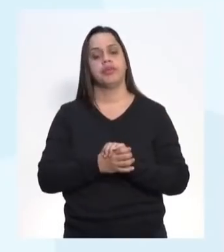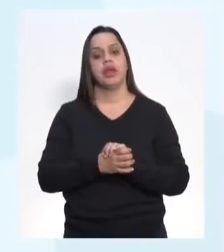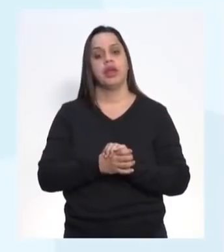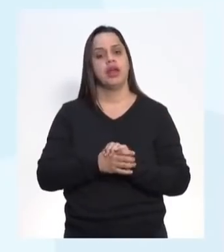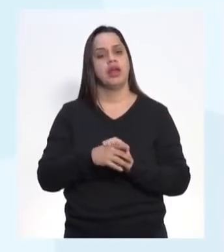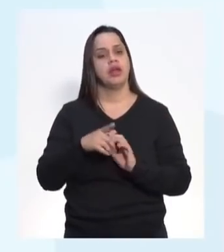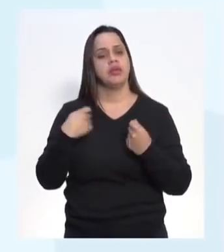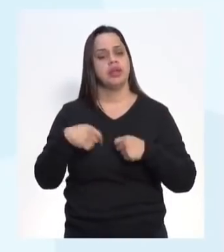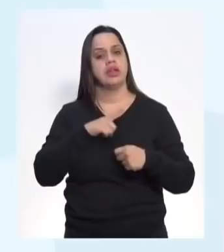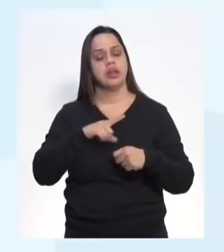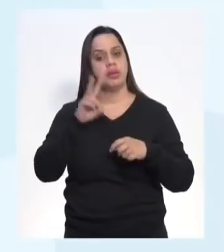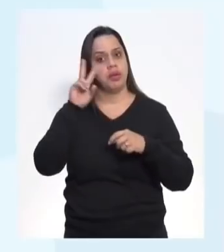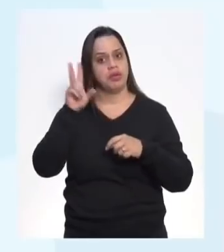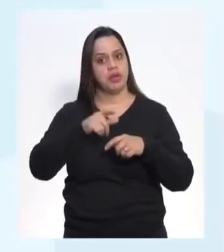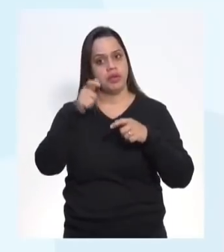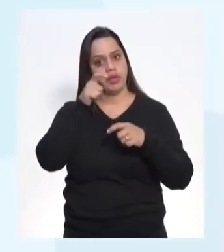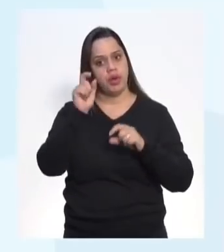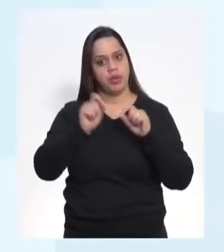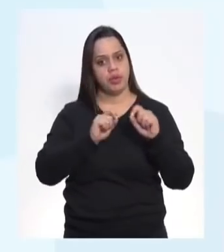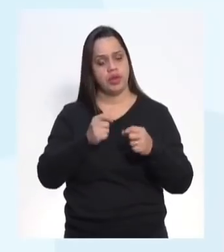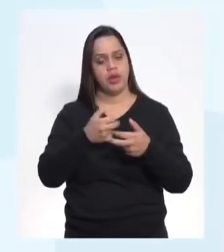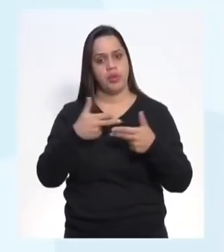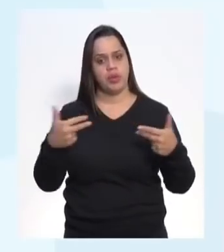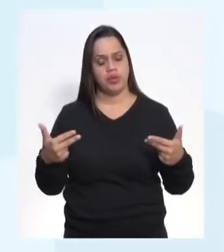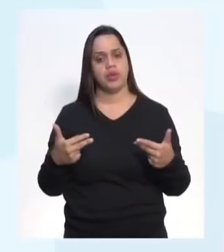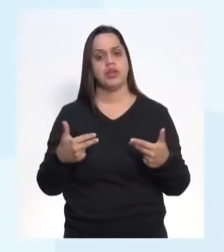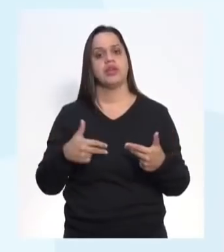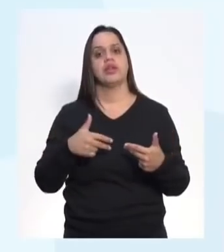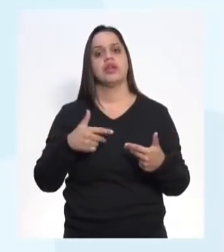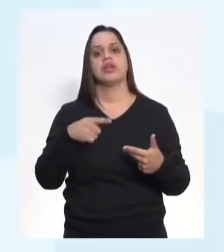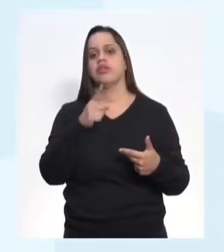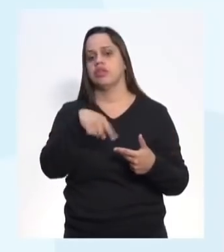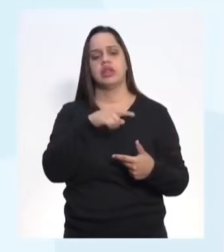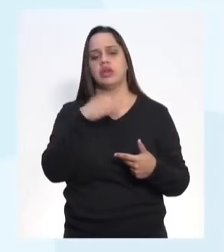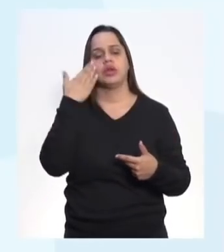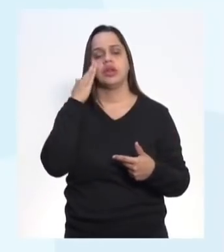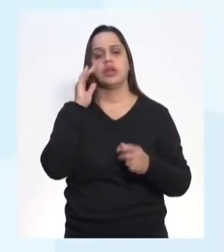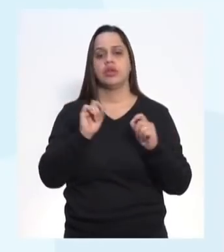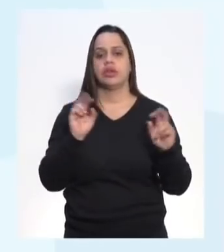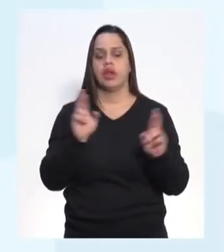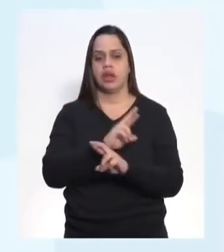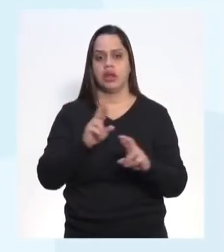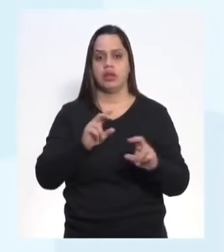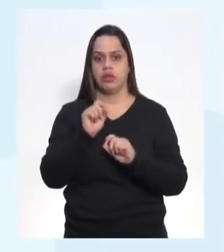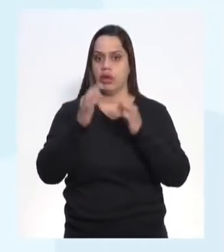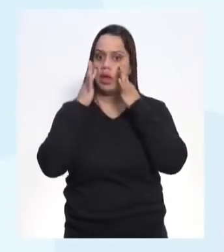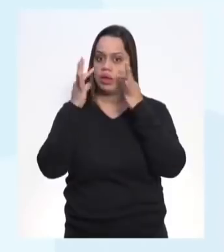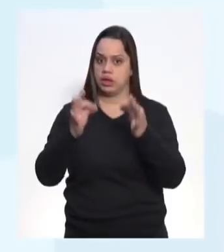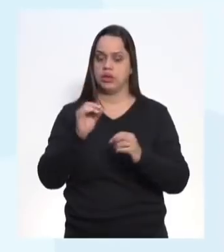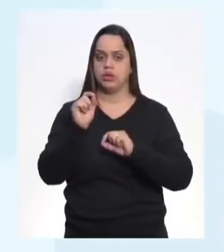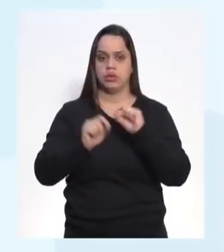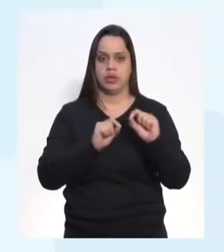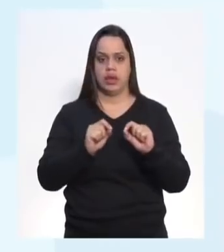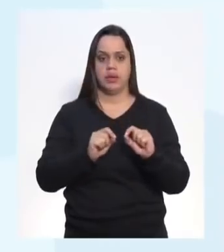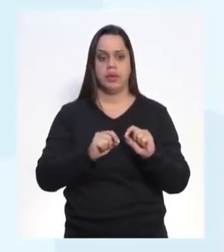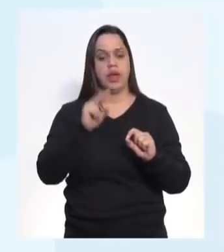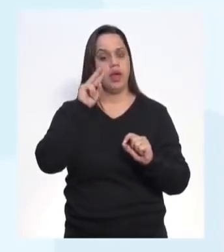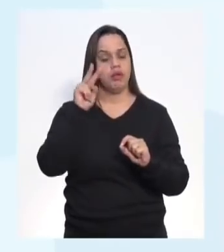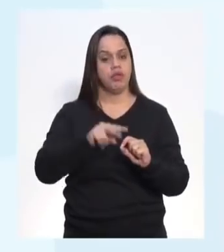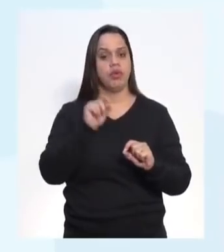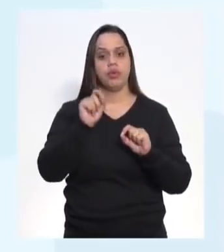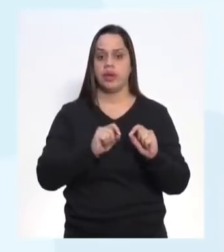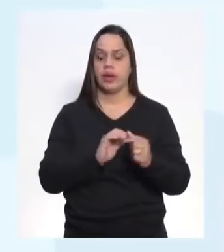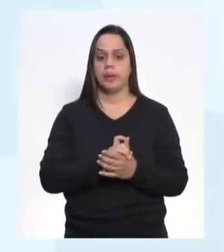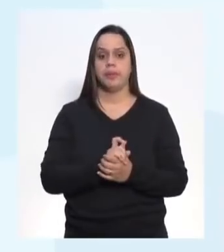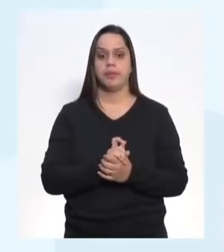observar também algumas coisas, se você não entendeu essa relação. Preste bastante atenção. Eu peguei o menor